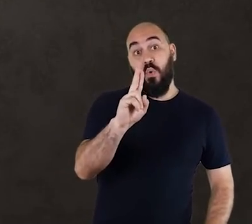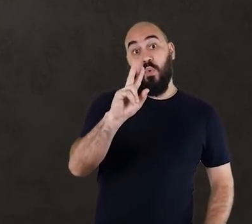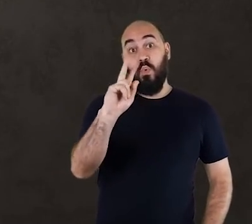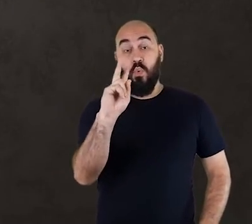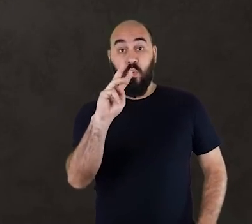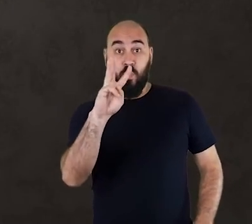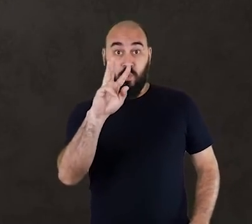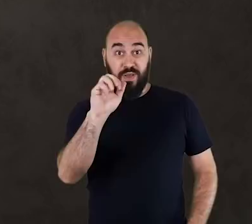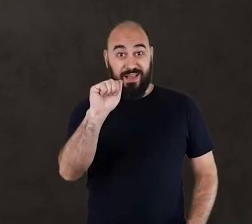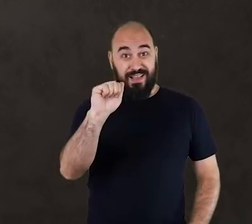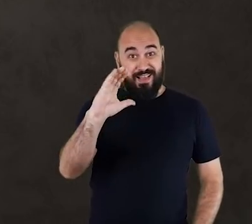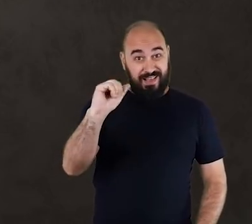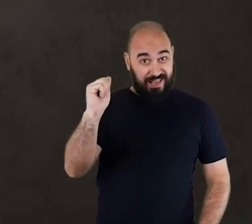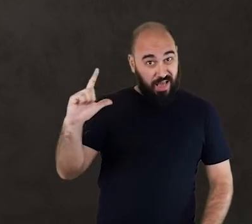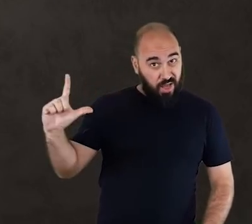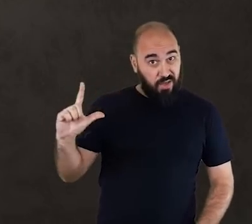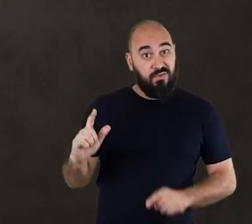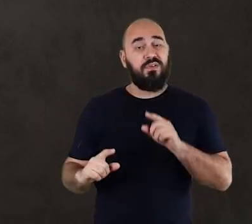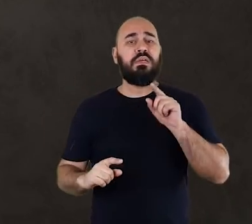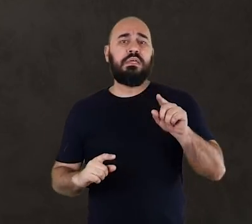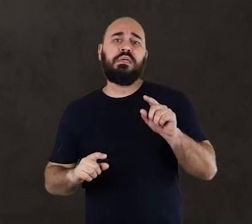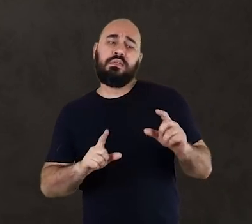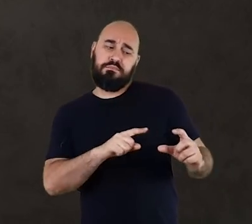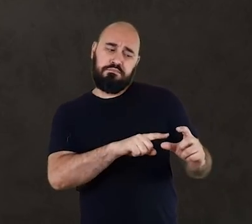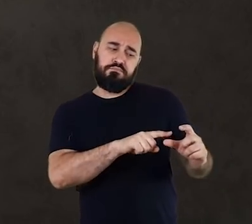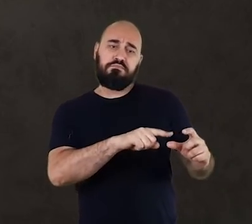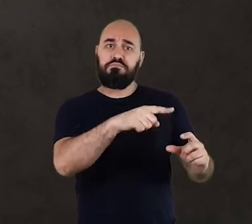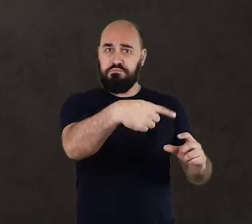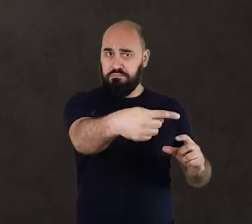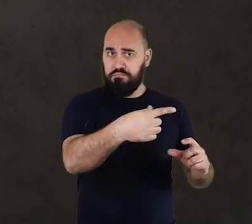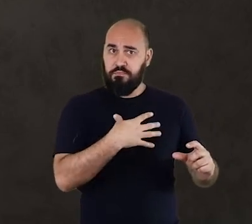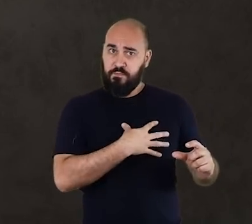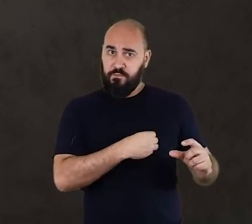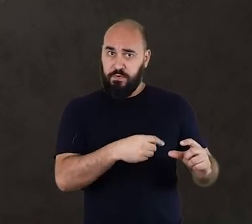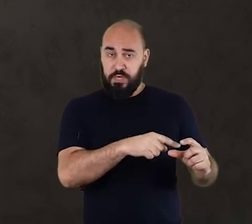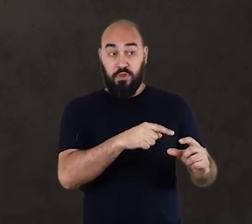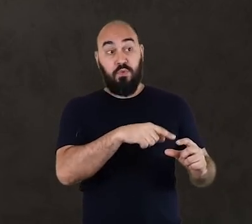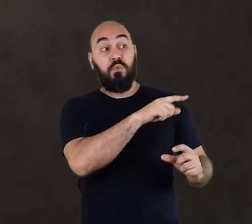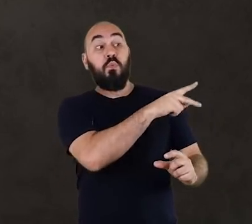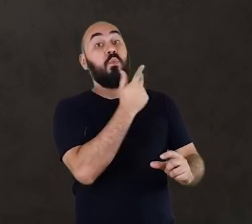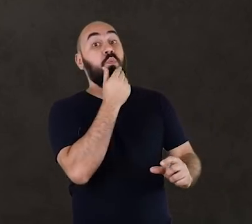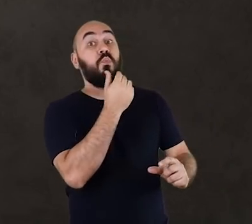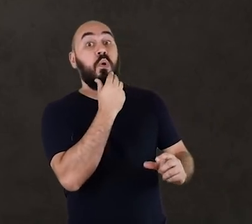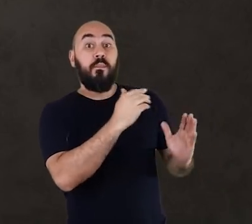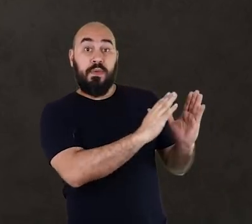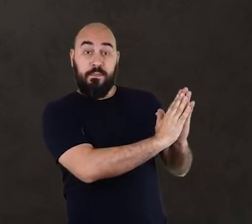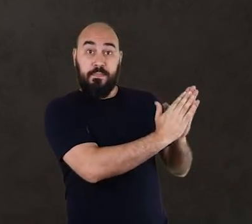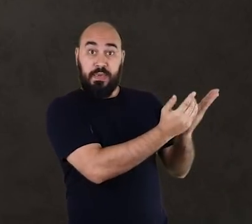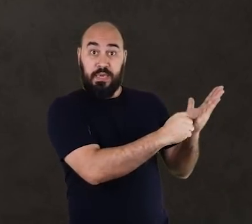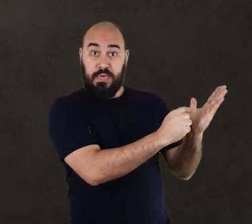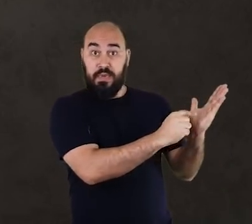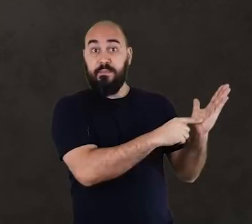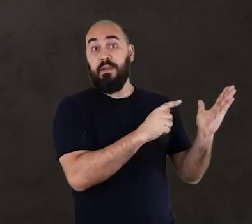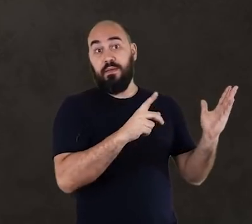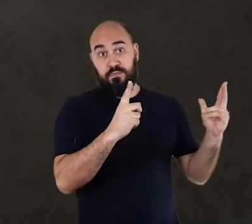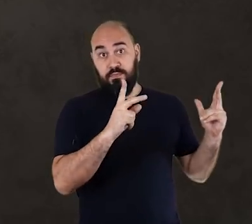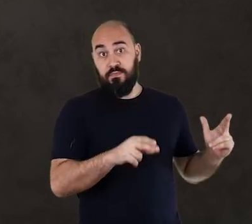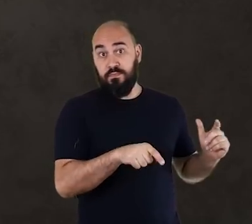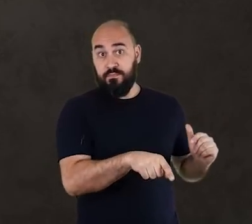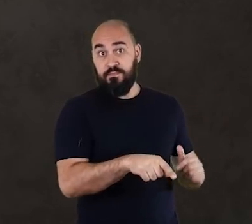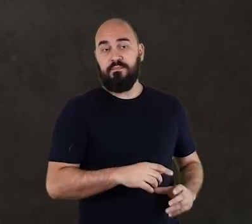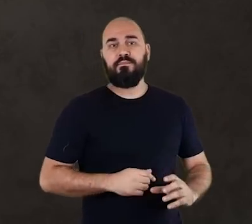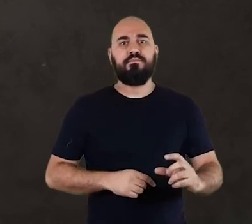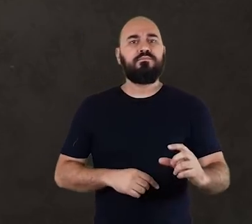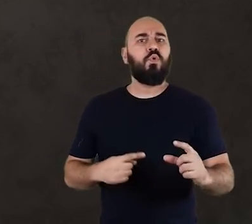seja, Jucal, filho de Selemias, aquele que a Bíblia descreve como sendo inimigo do profeta. O segundo